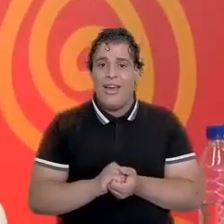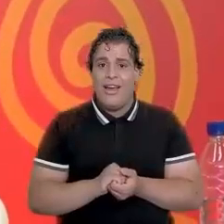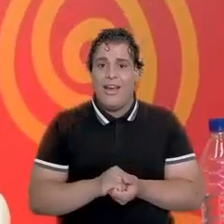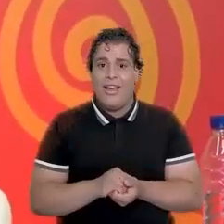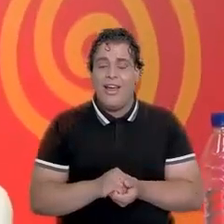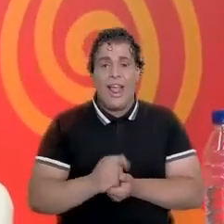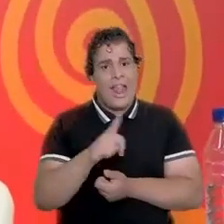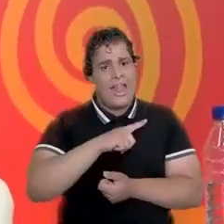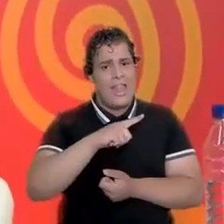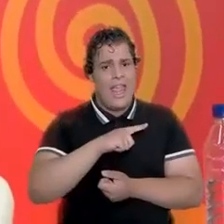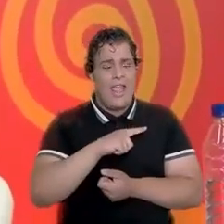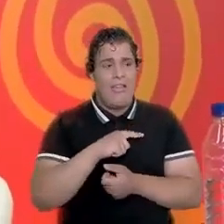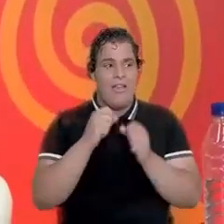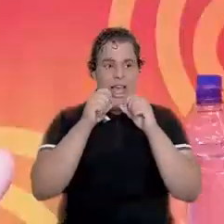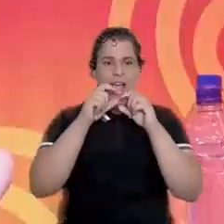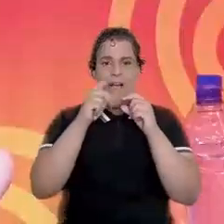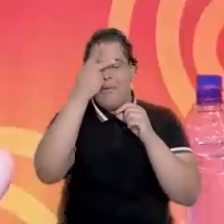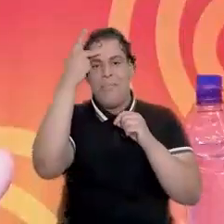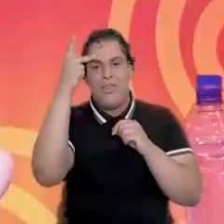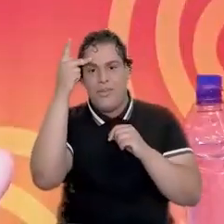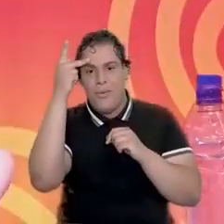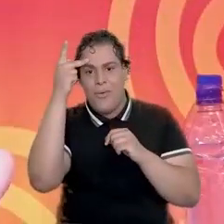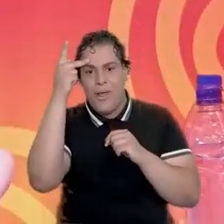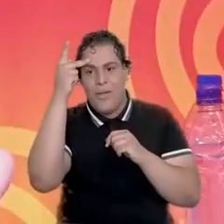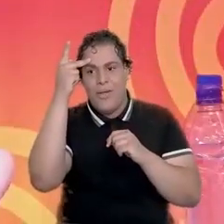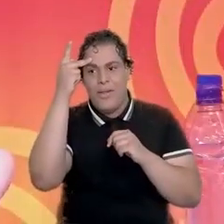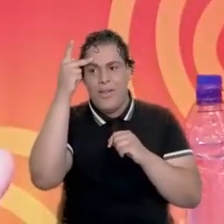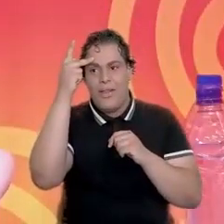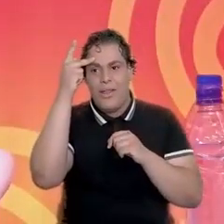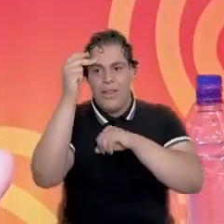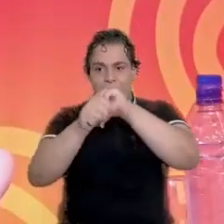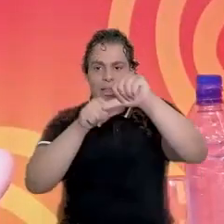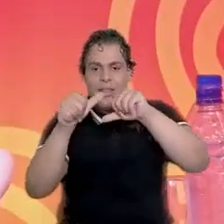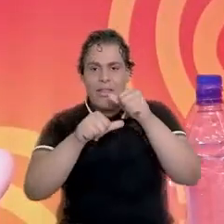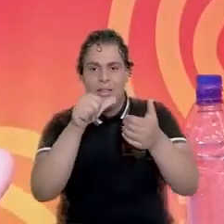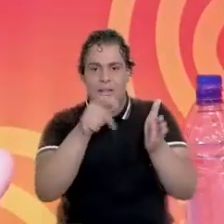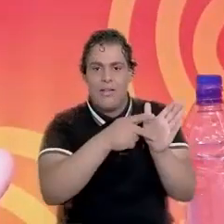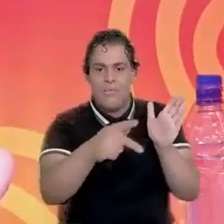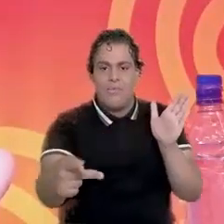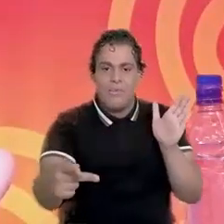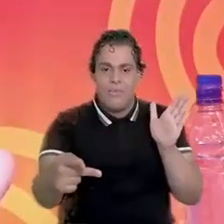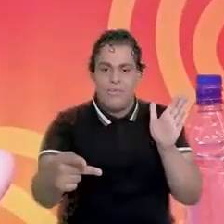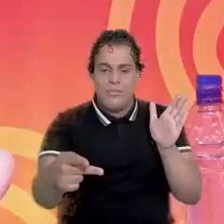E teve algum boca aberta aí que virou escrita, que virou poesia?